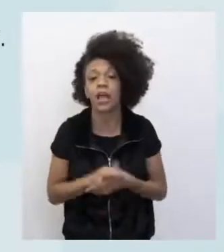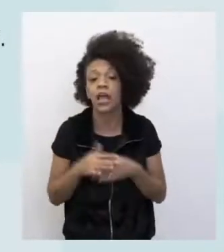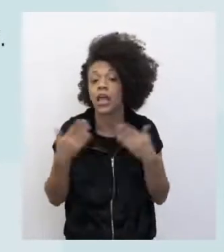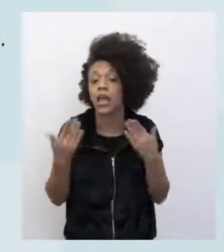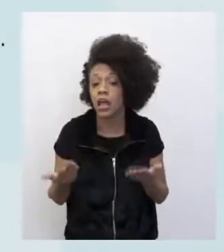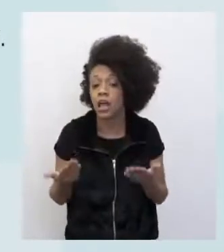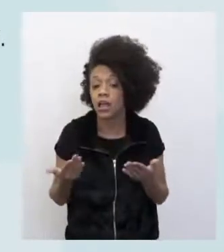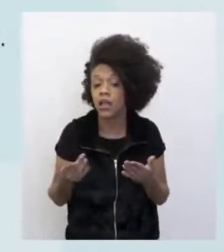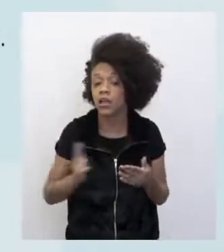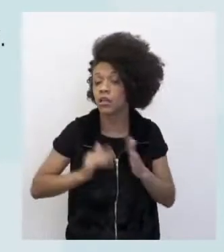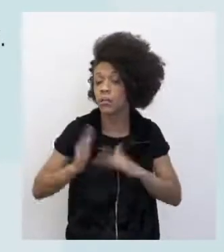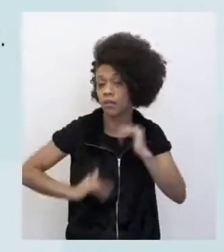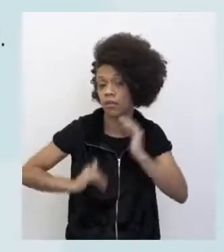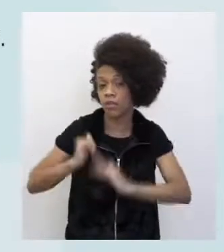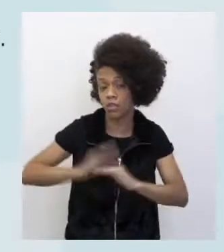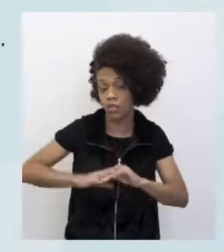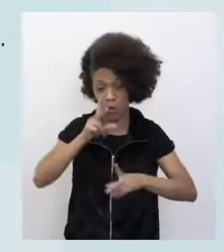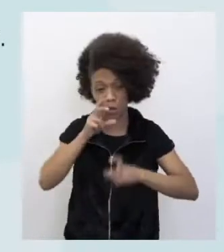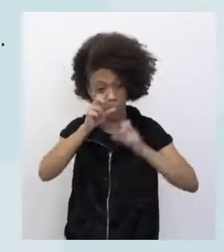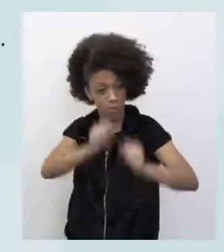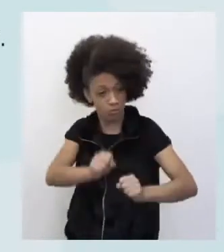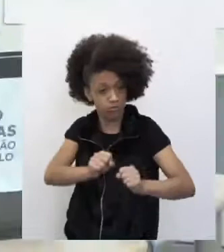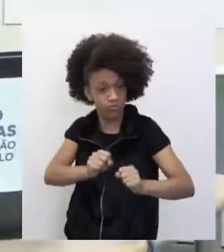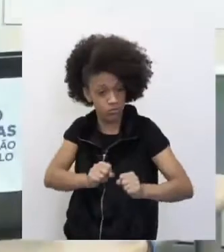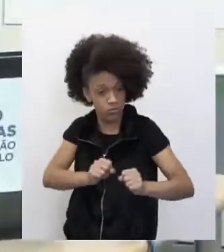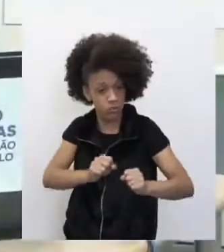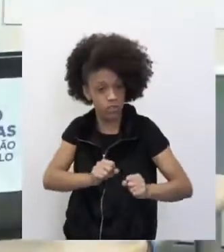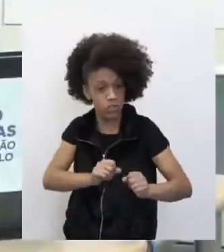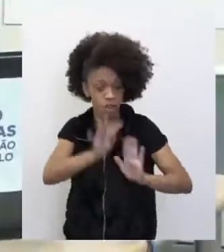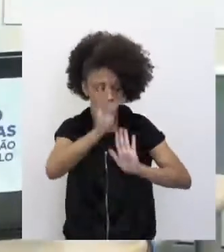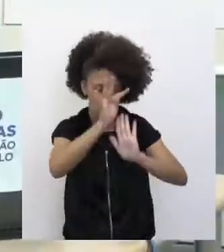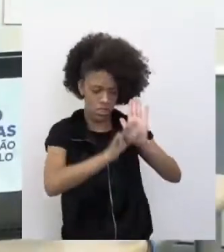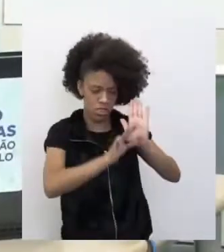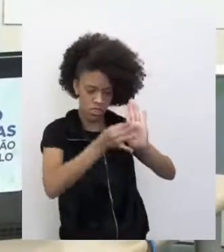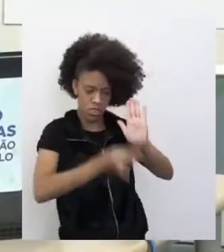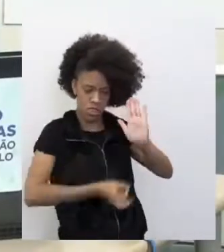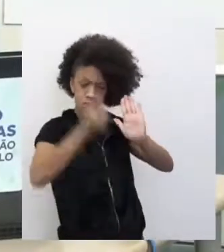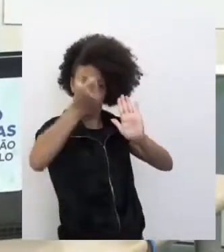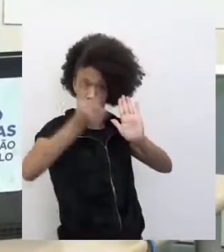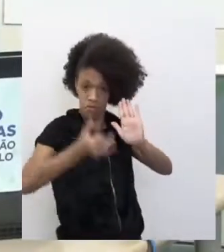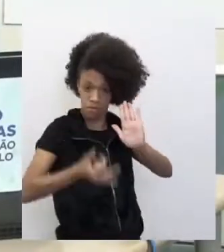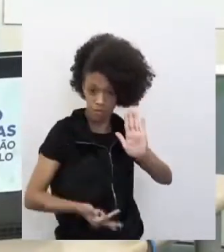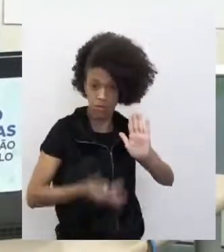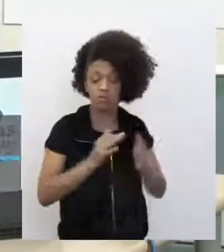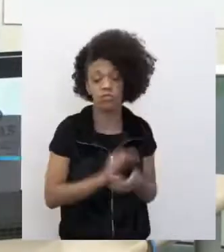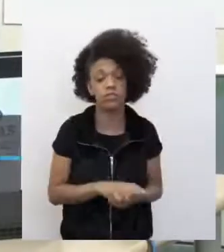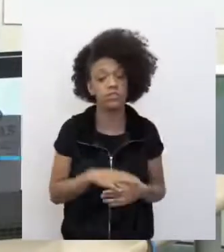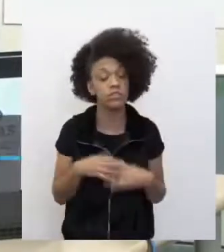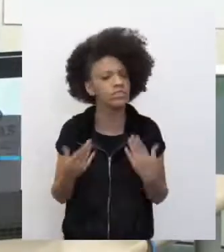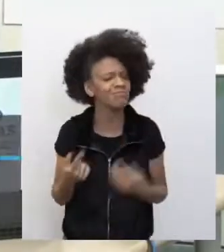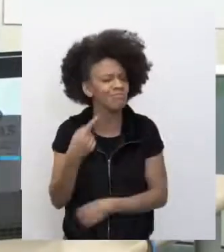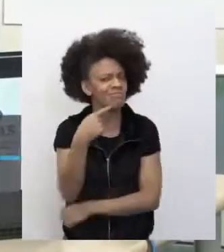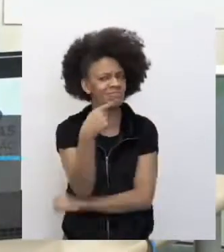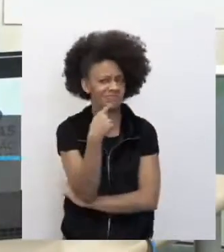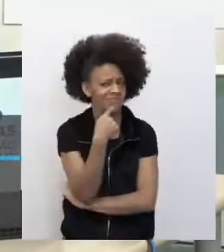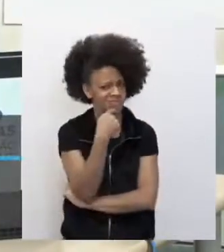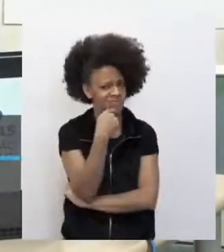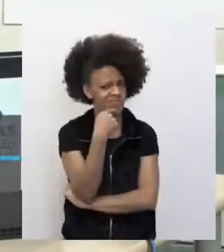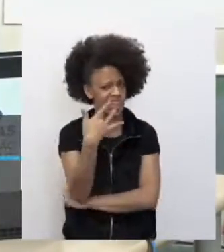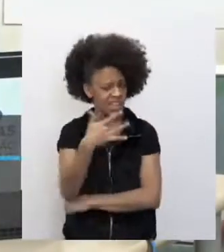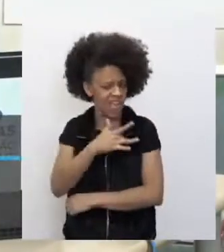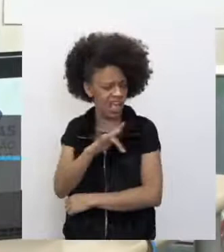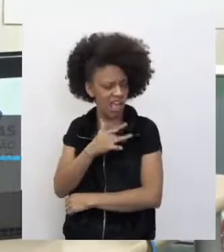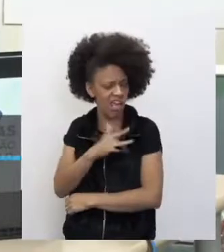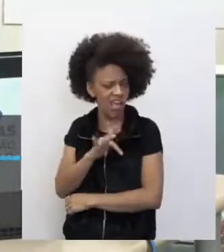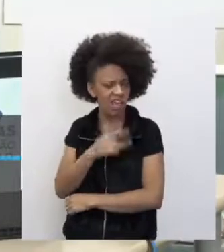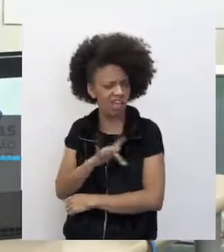nessa habilidade sobre poder de persuasão, sobre textos argumentativos. E, gente, será que esse coitado